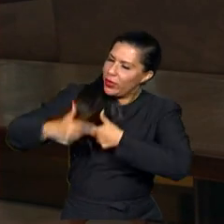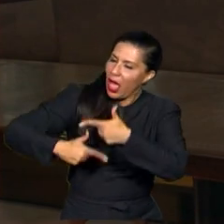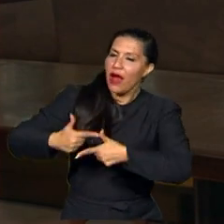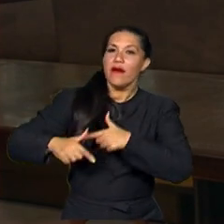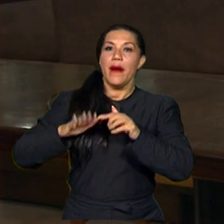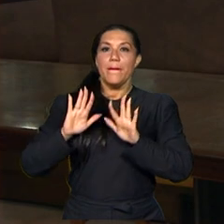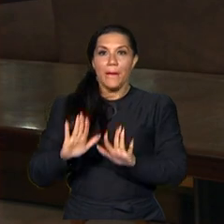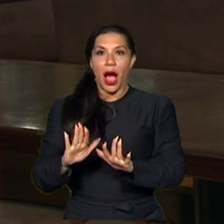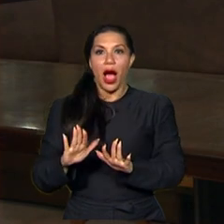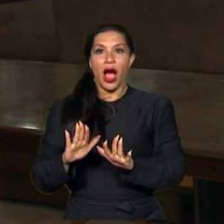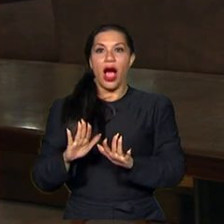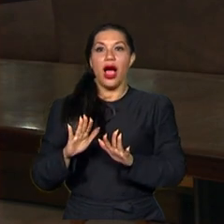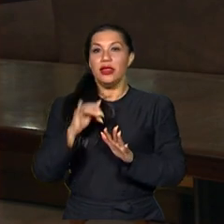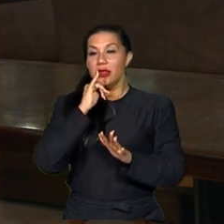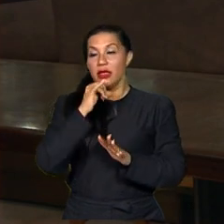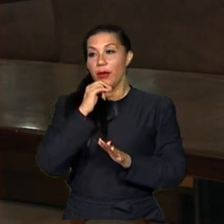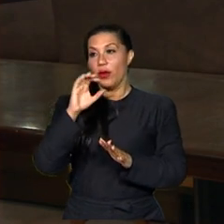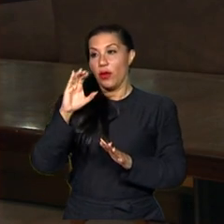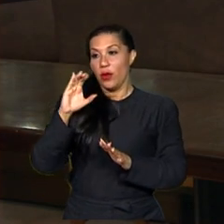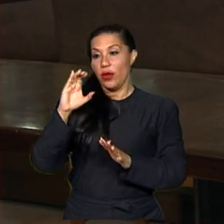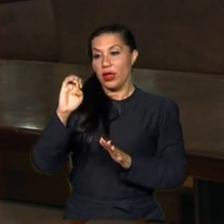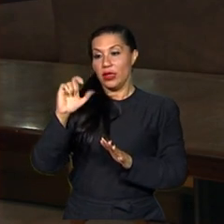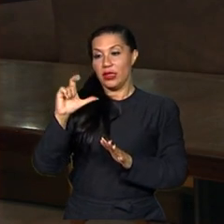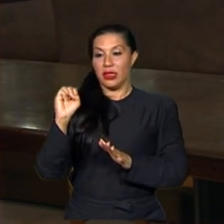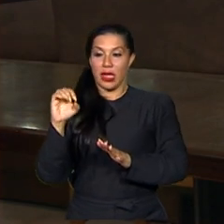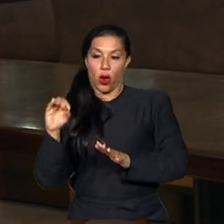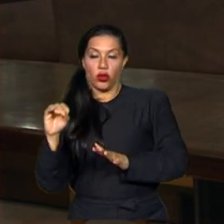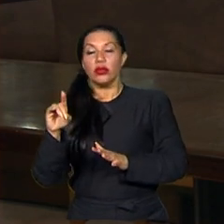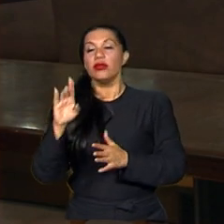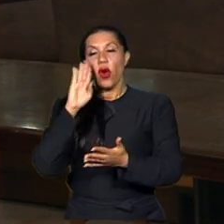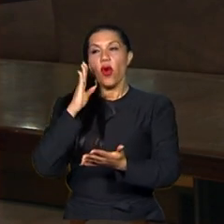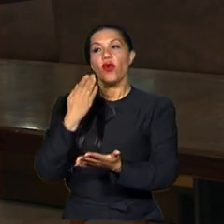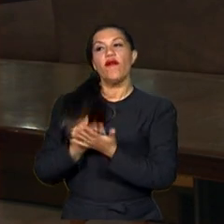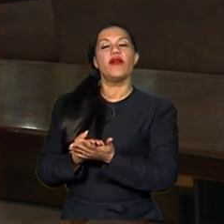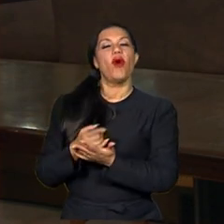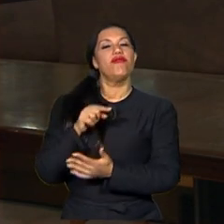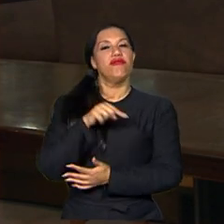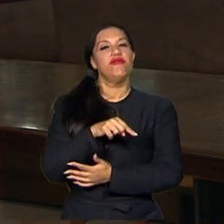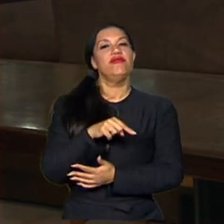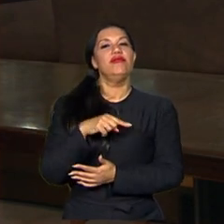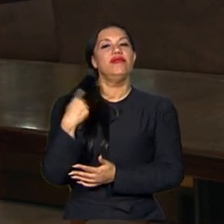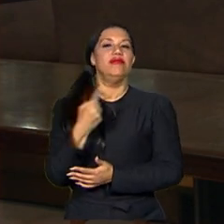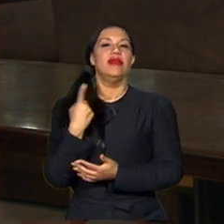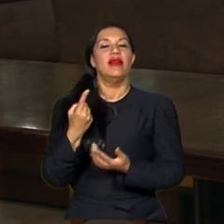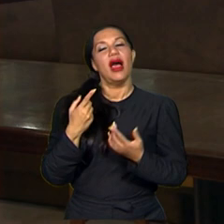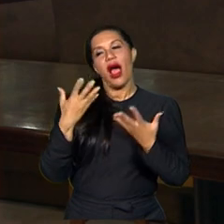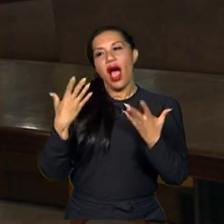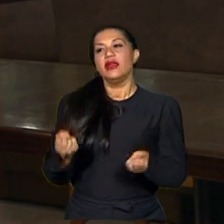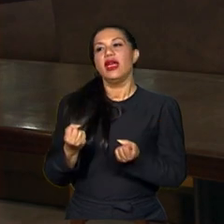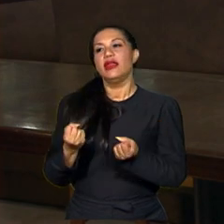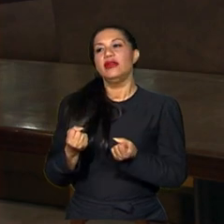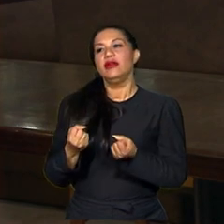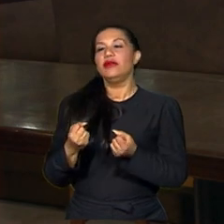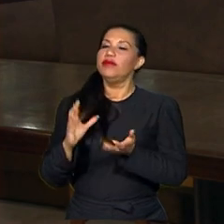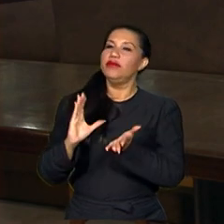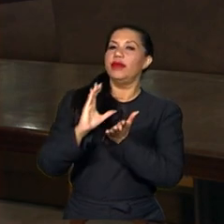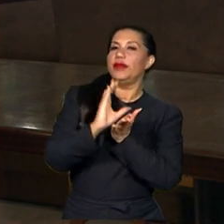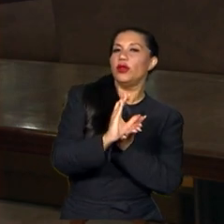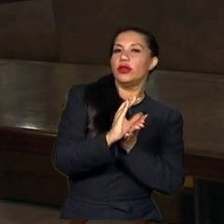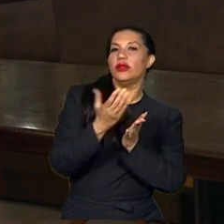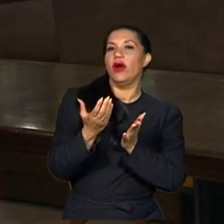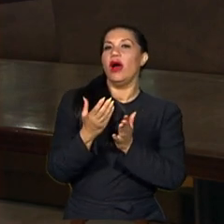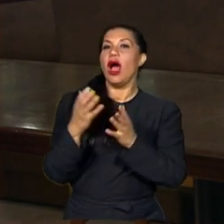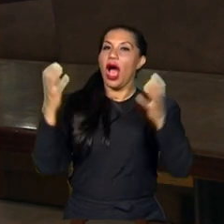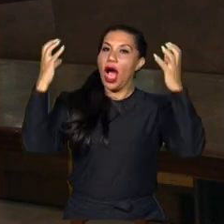Juventus, através do Celso Abraão, ele apostou na Web Rádio Moca. E aí apostou na gente como patrocinador,